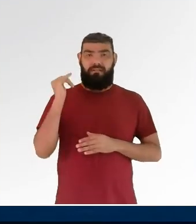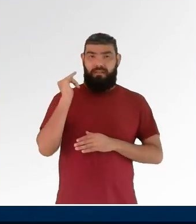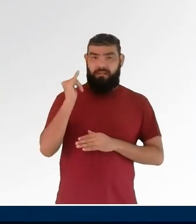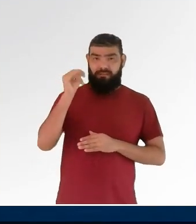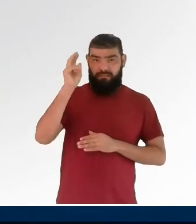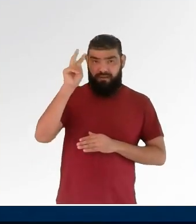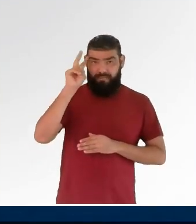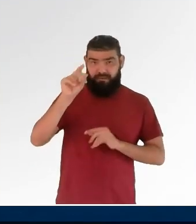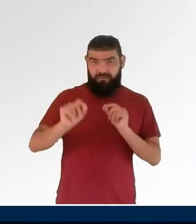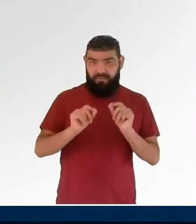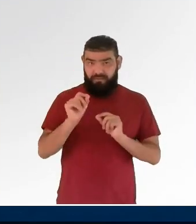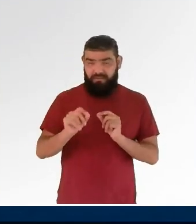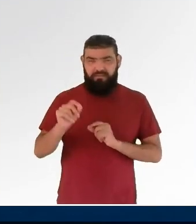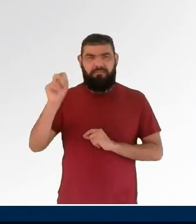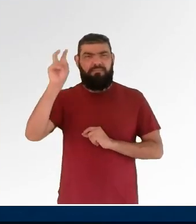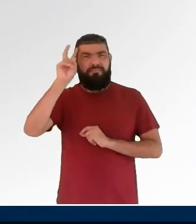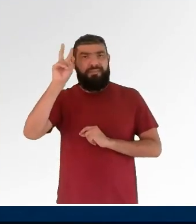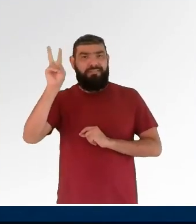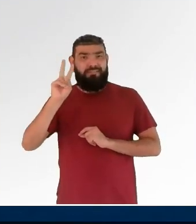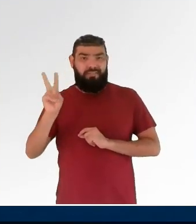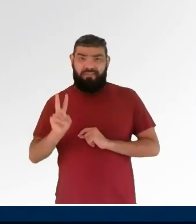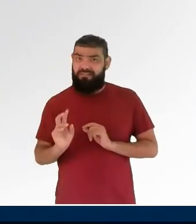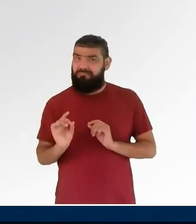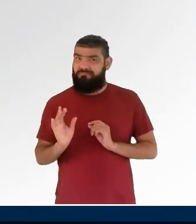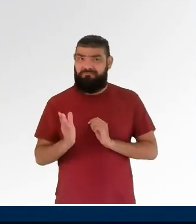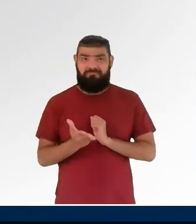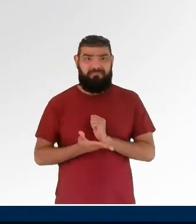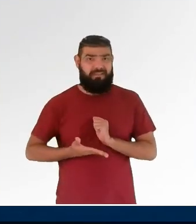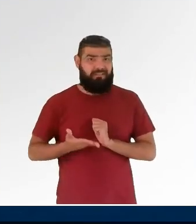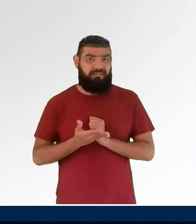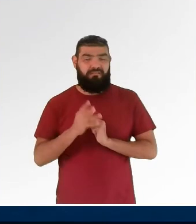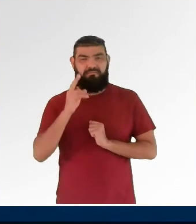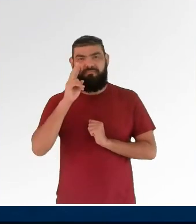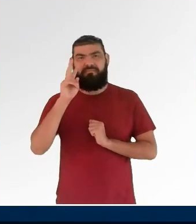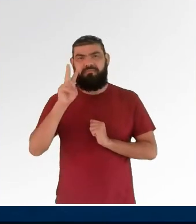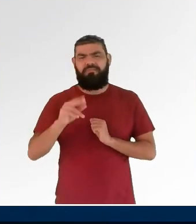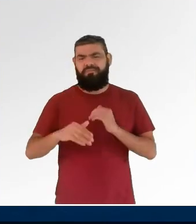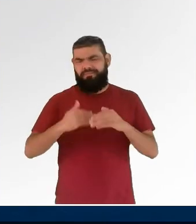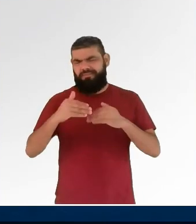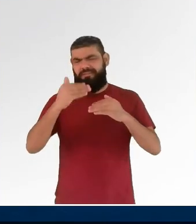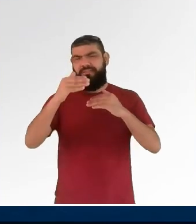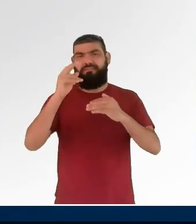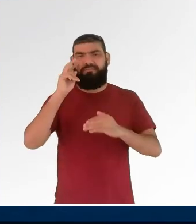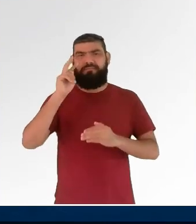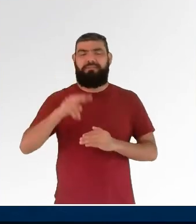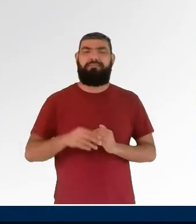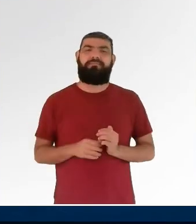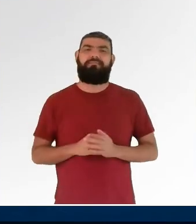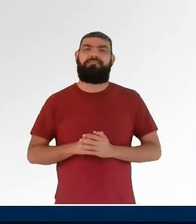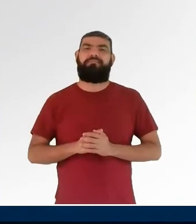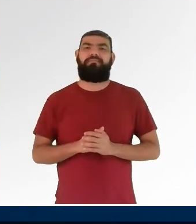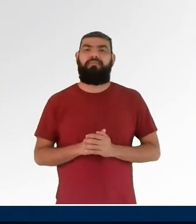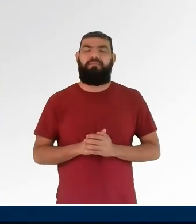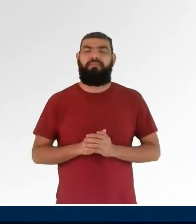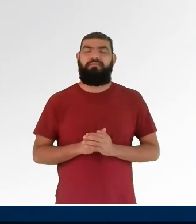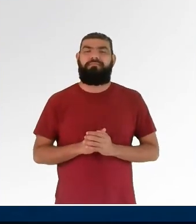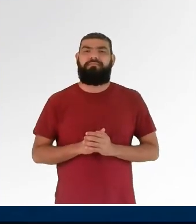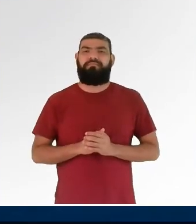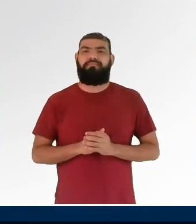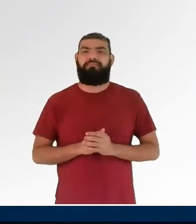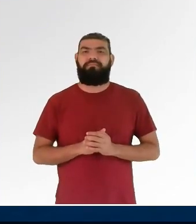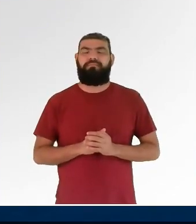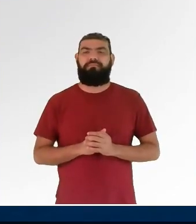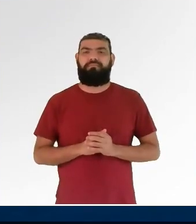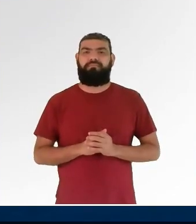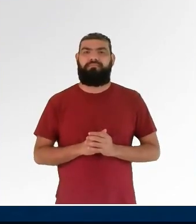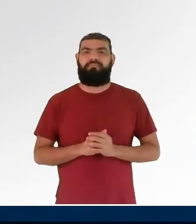história. Basicamente aí, tá bom? Agora vamos avançando. Observa a próxima situação aí. Olha só, quando nós falamos em